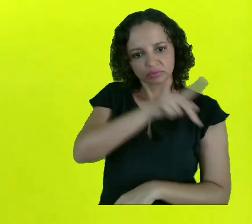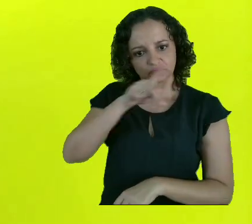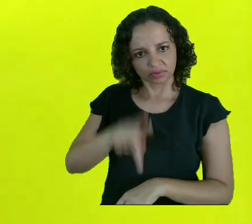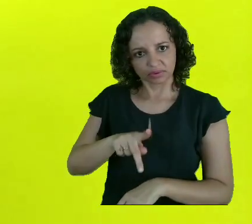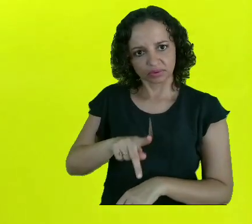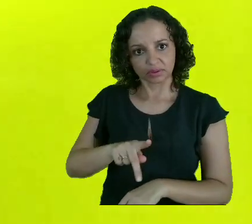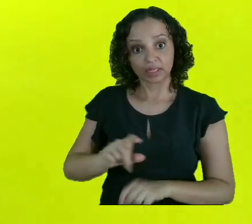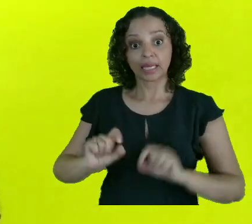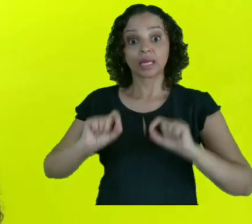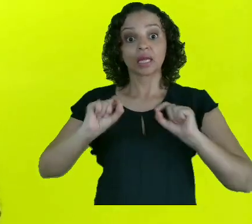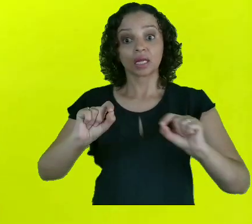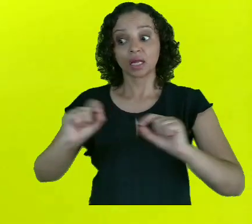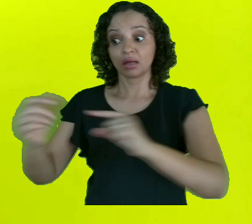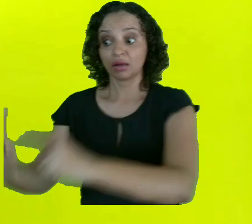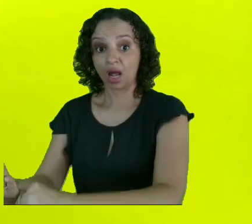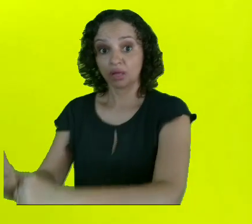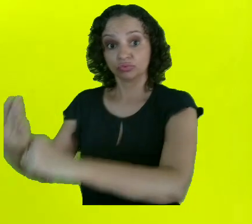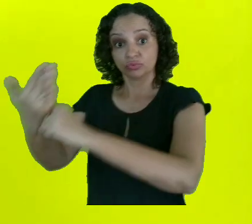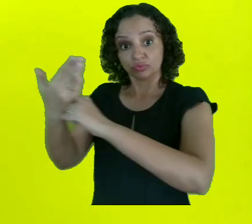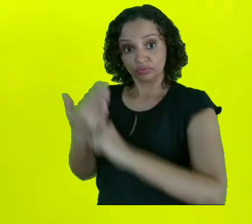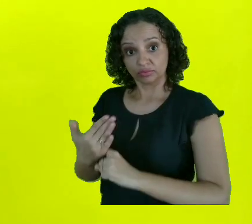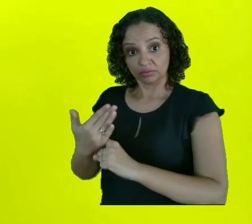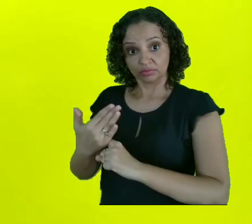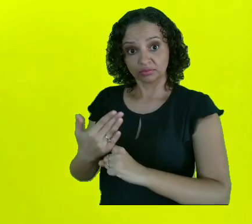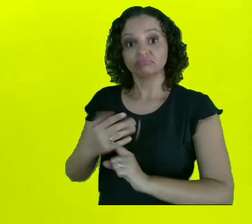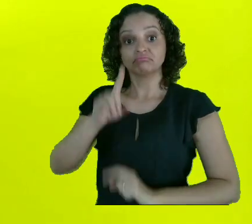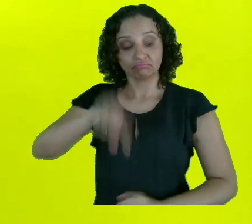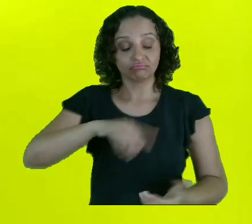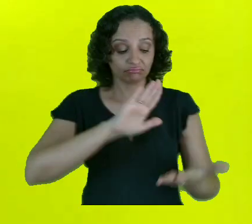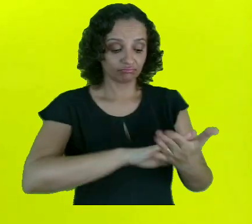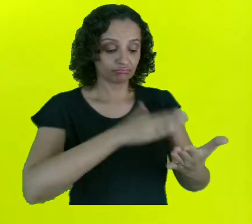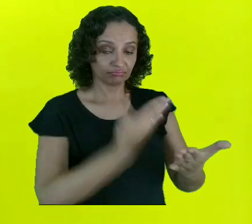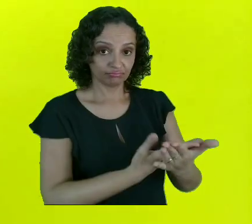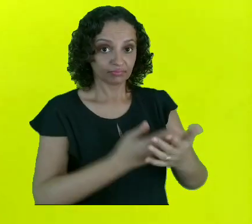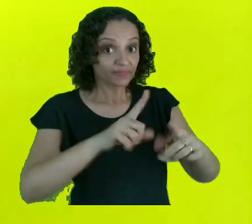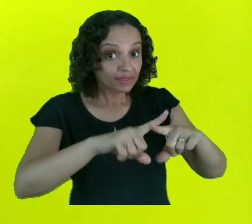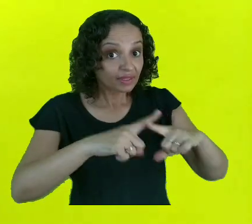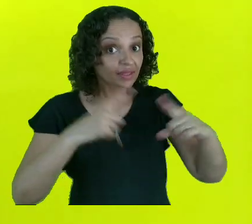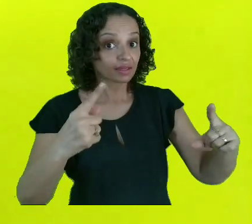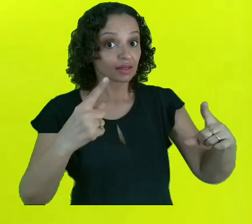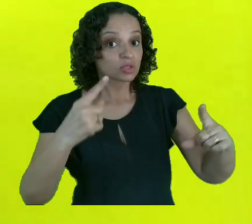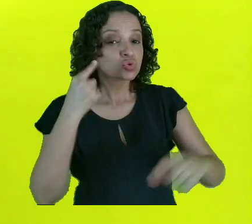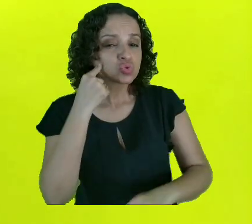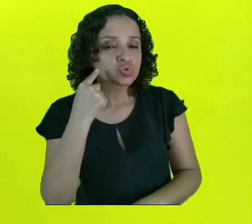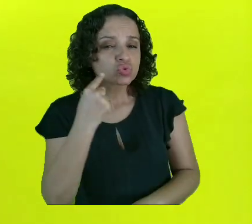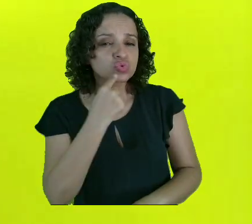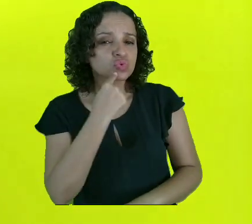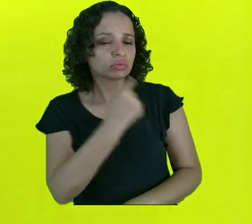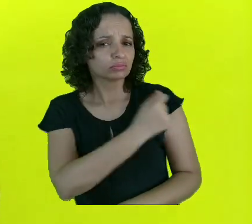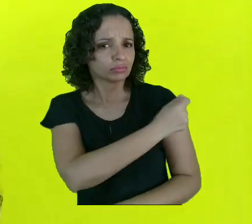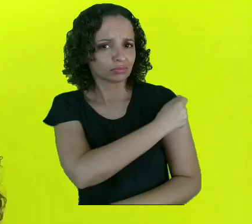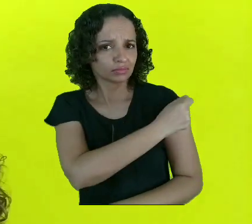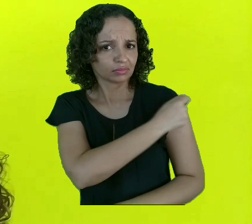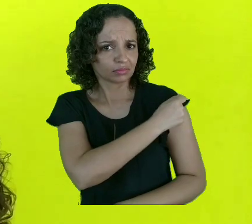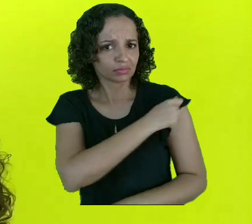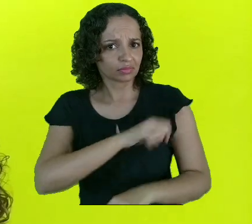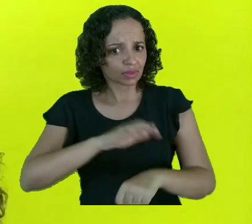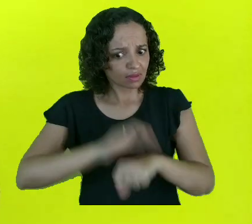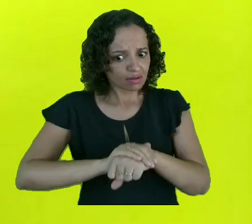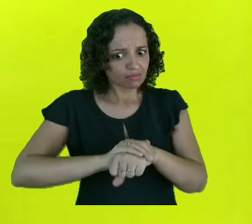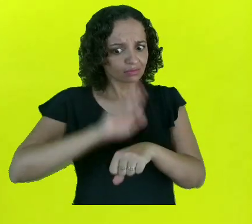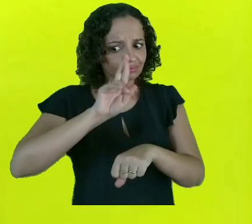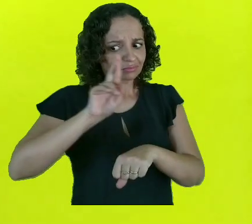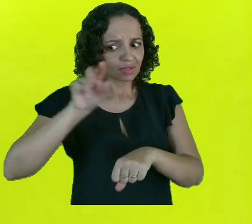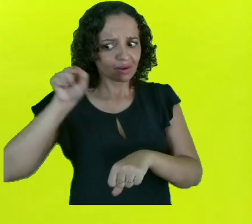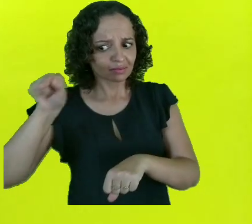minha aula? O interlocutor. Porém, o aluno surdo não é responsabilidade